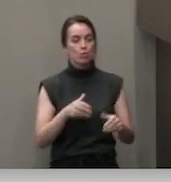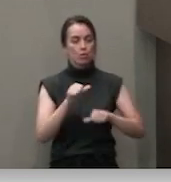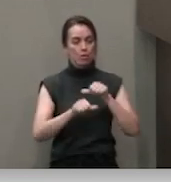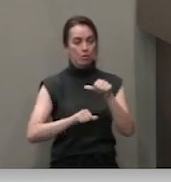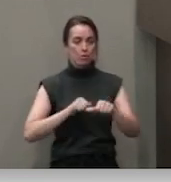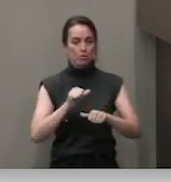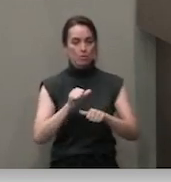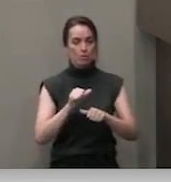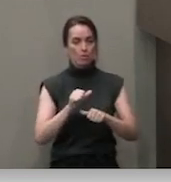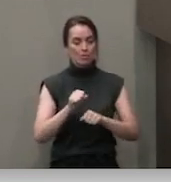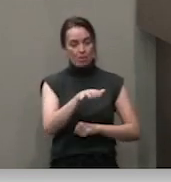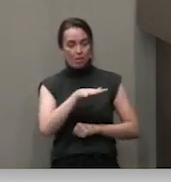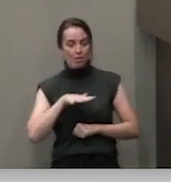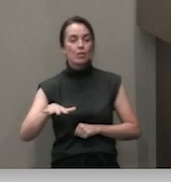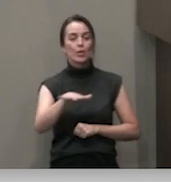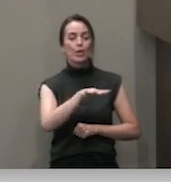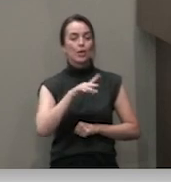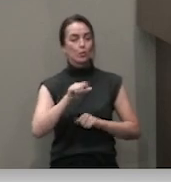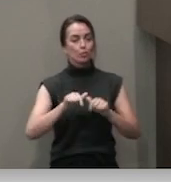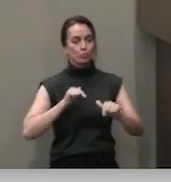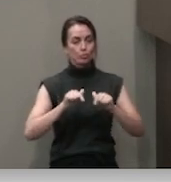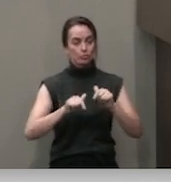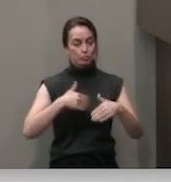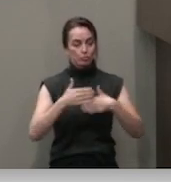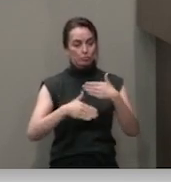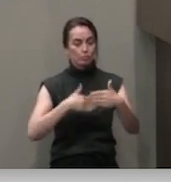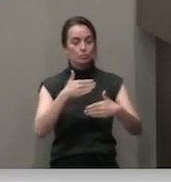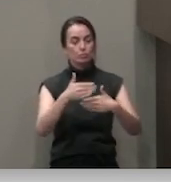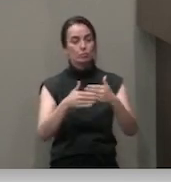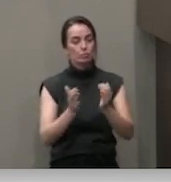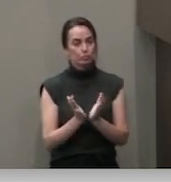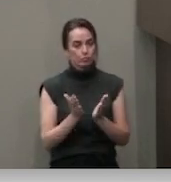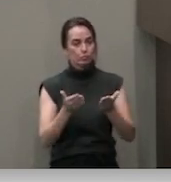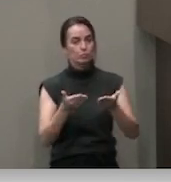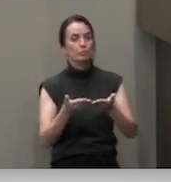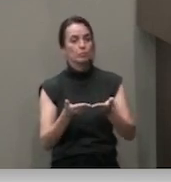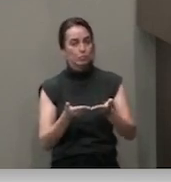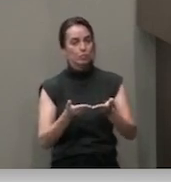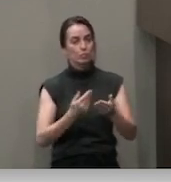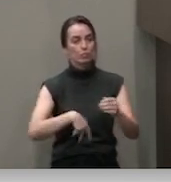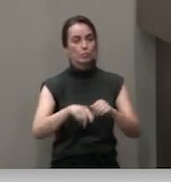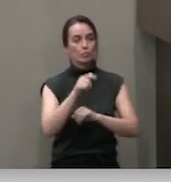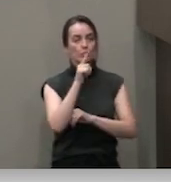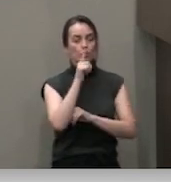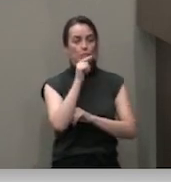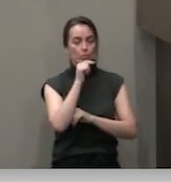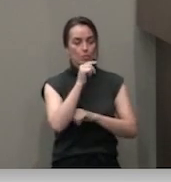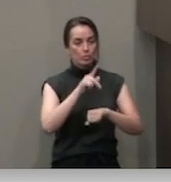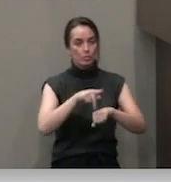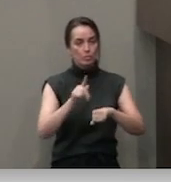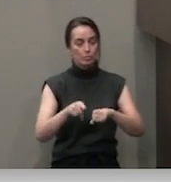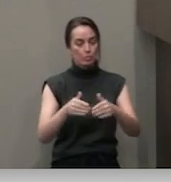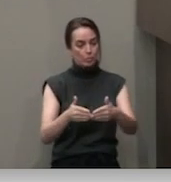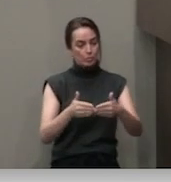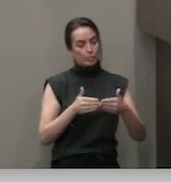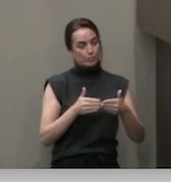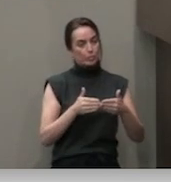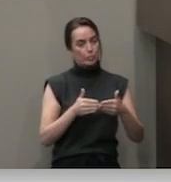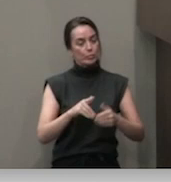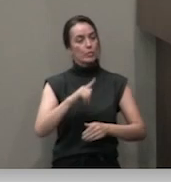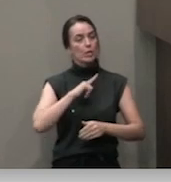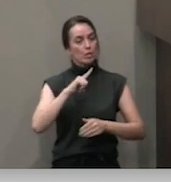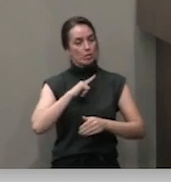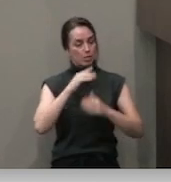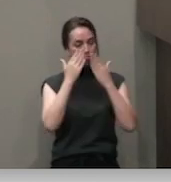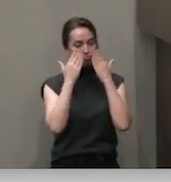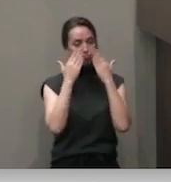o trabalho desenvolvido pelo comitê da bacia hidrográfica do rio passofundo ganha ainda mais